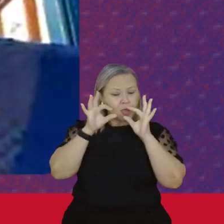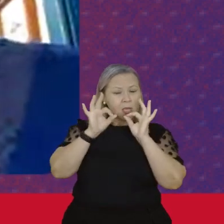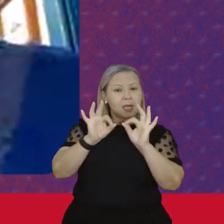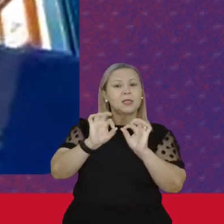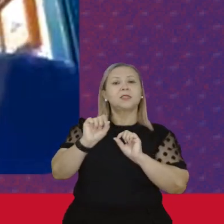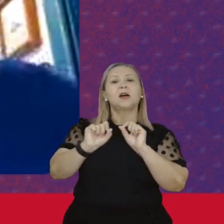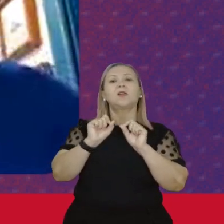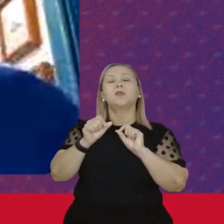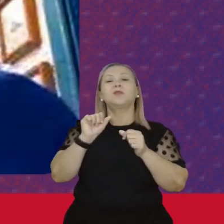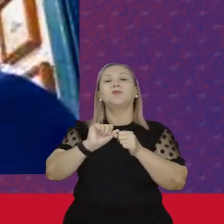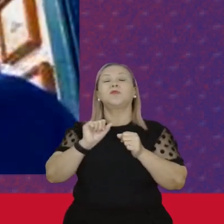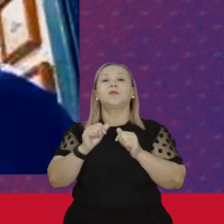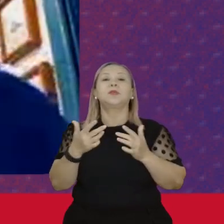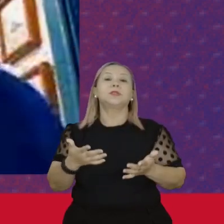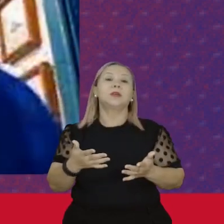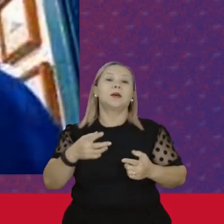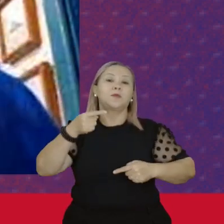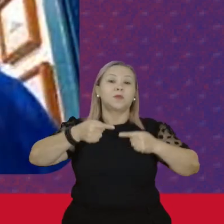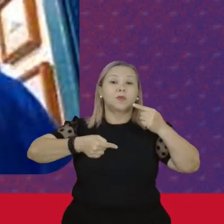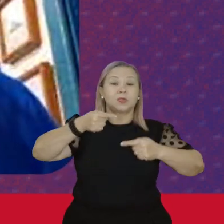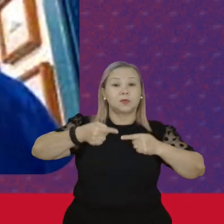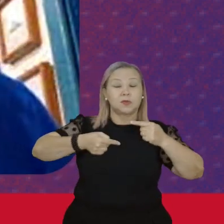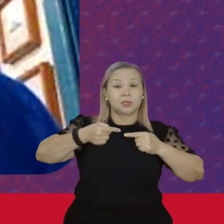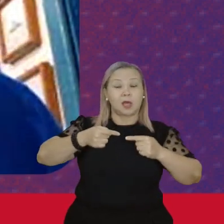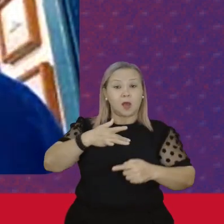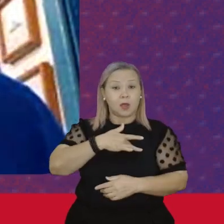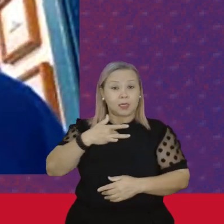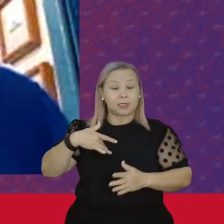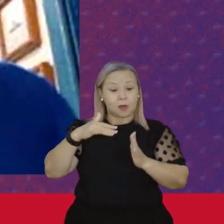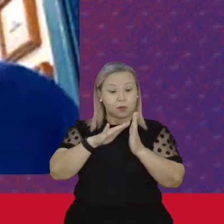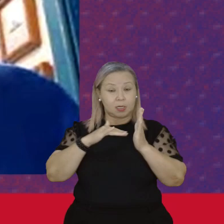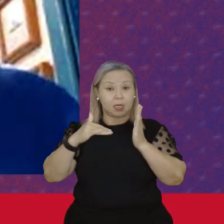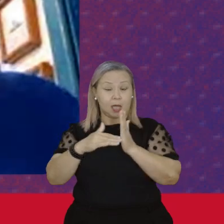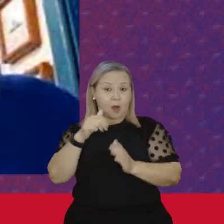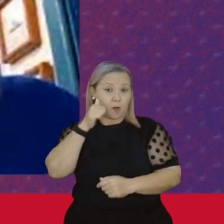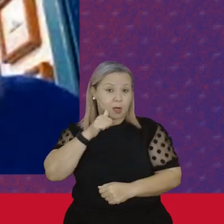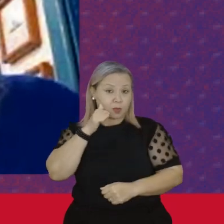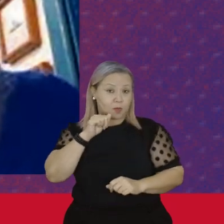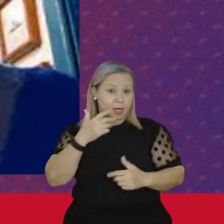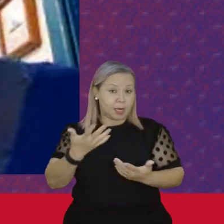fizemos uma discussão da saúde integral para as mulheres, eu acho que foi